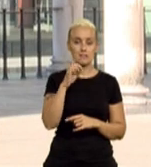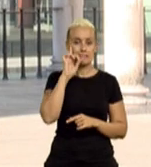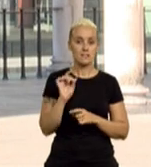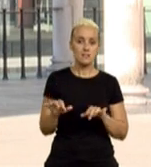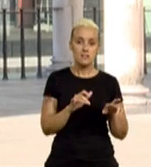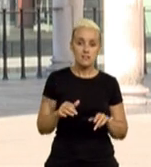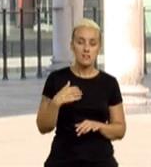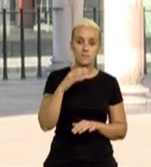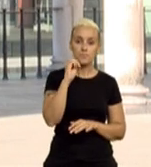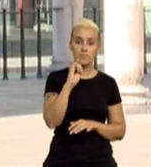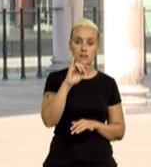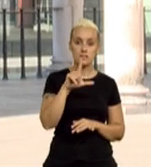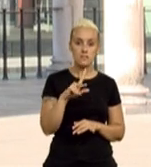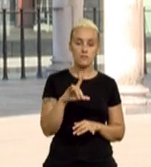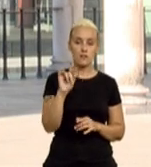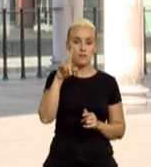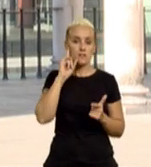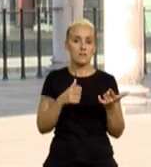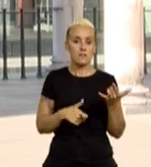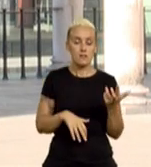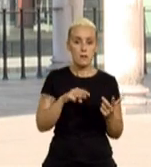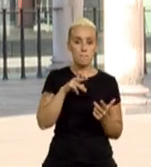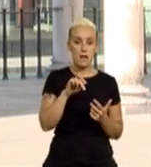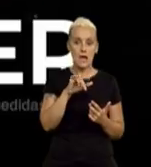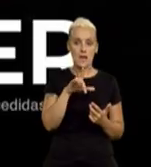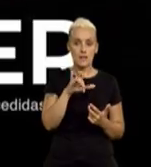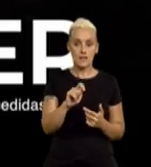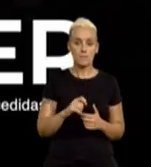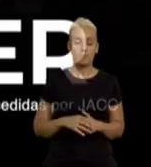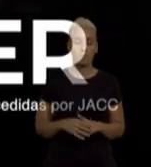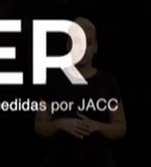pianista Sylvie Courvoisier, e a guitarrista Mary Alberson.